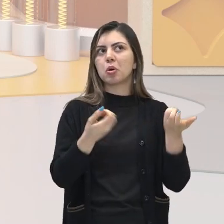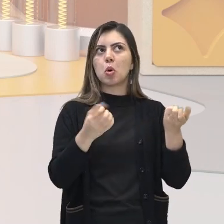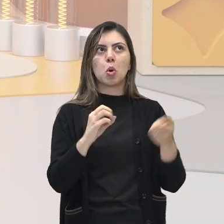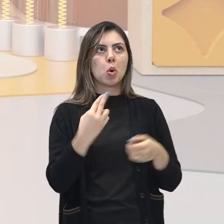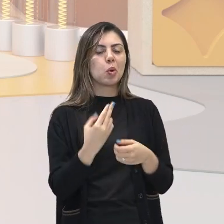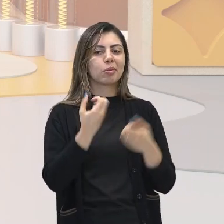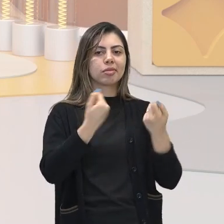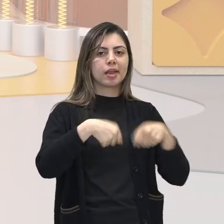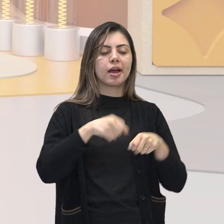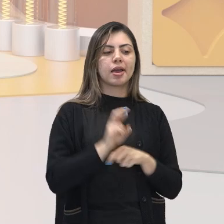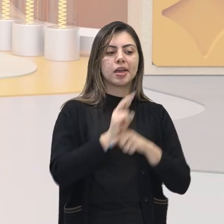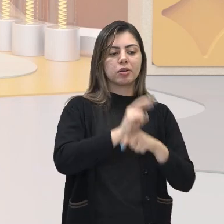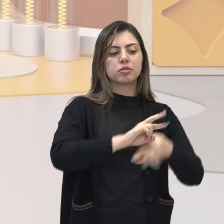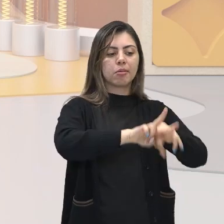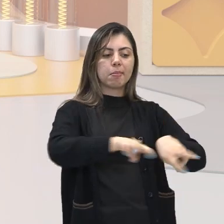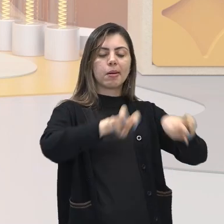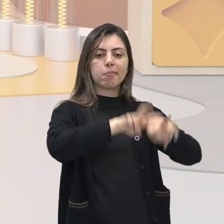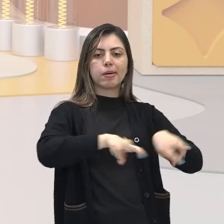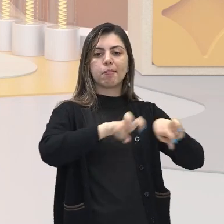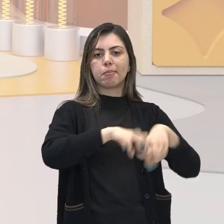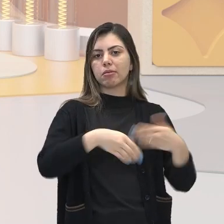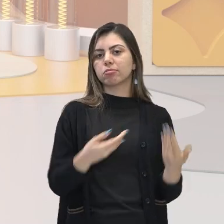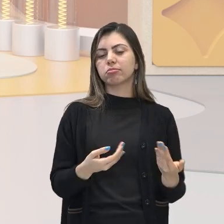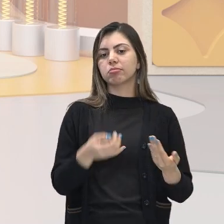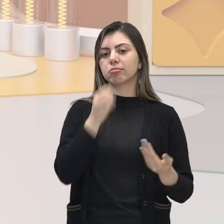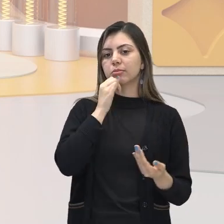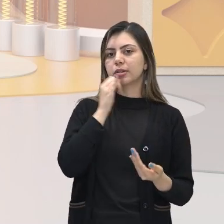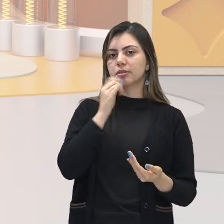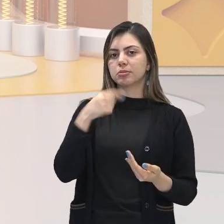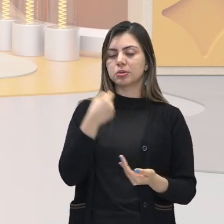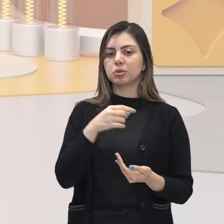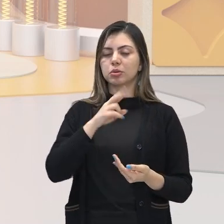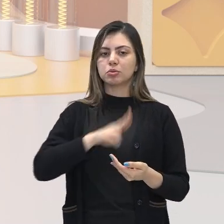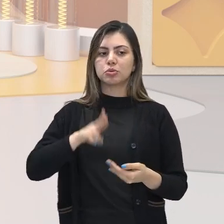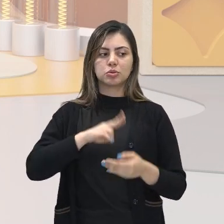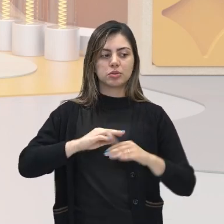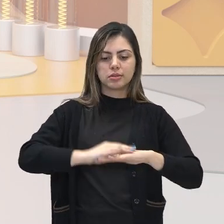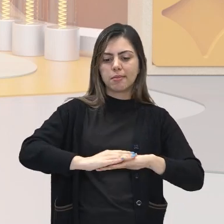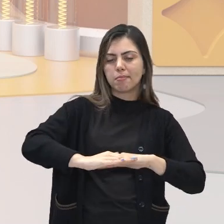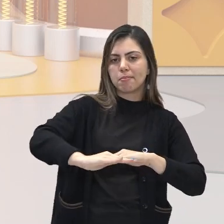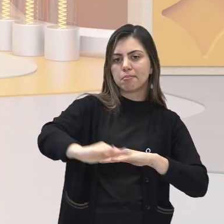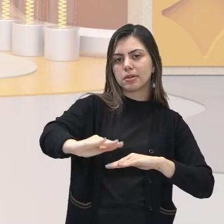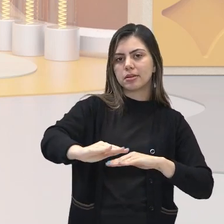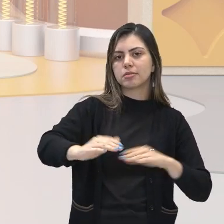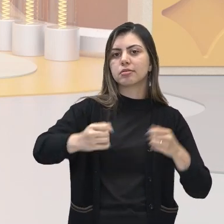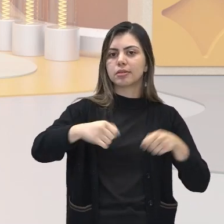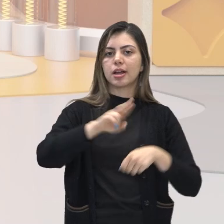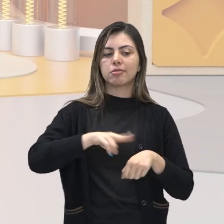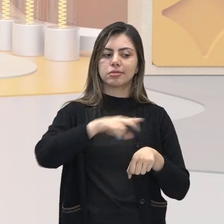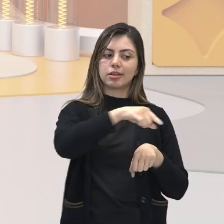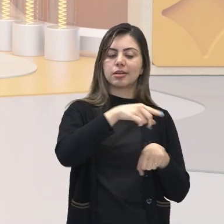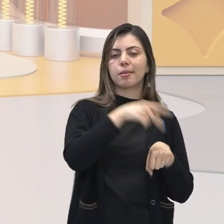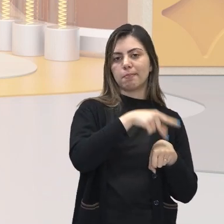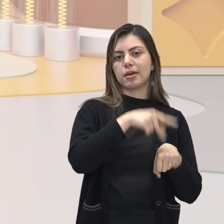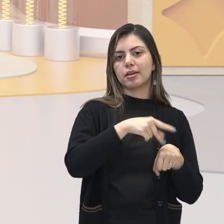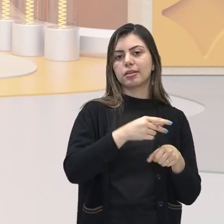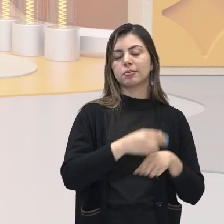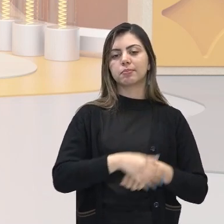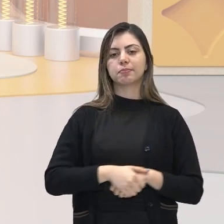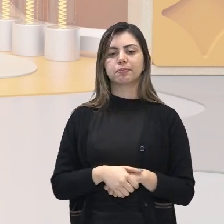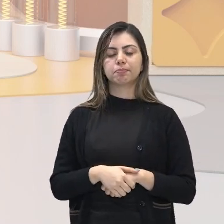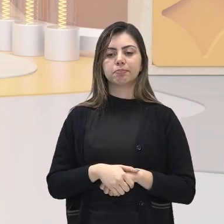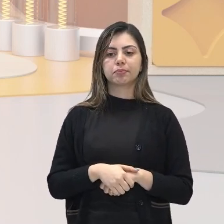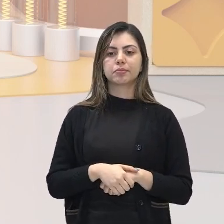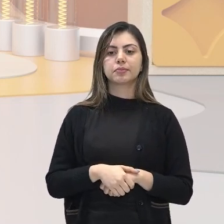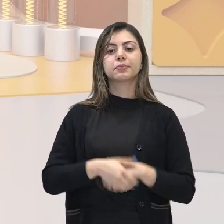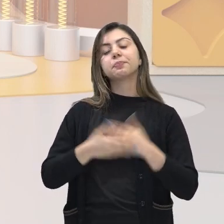utilizados por nós dentro das nossas casas, como, por exemplo, os pisos monolíticos à base de granito, de mármore e de outras coisas também, não